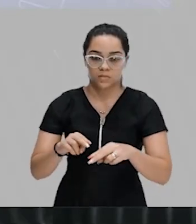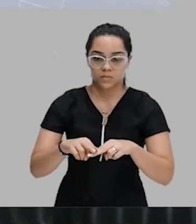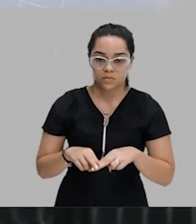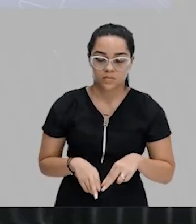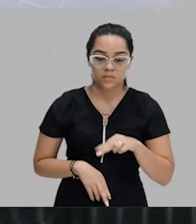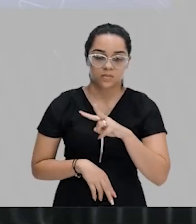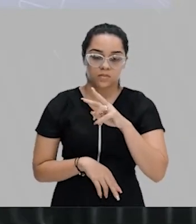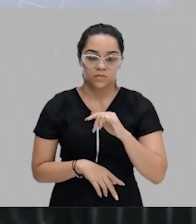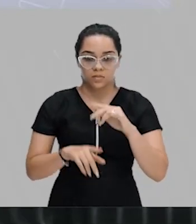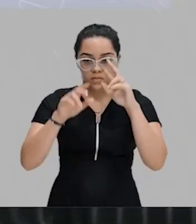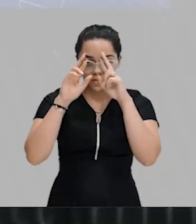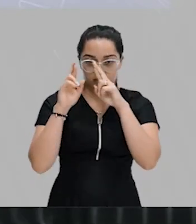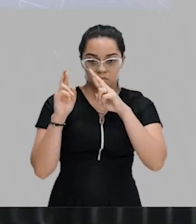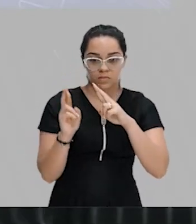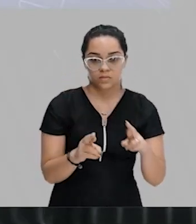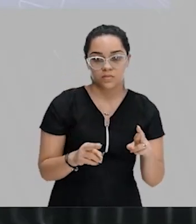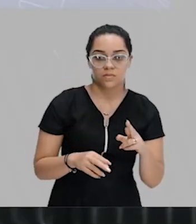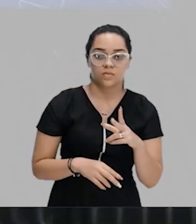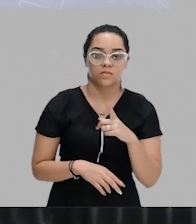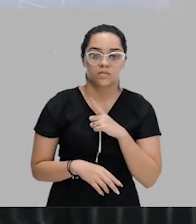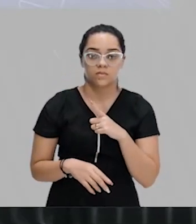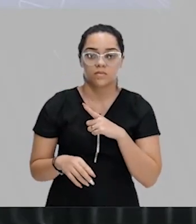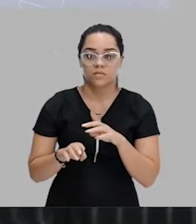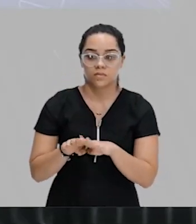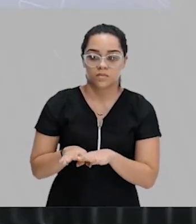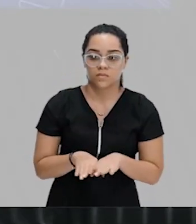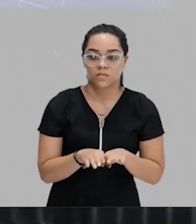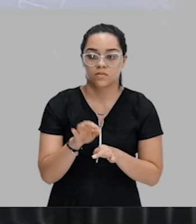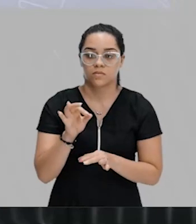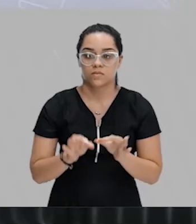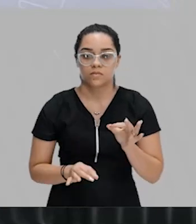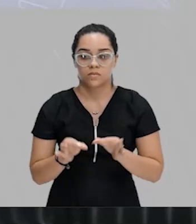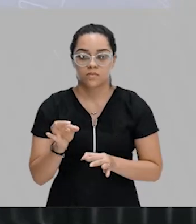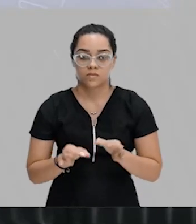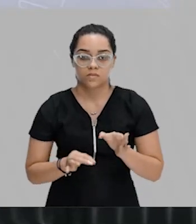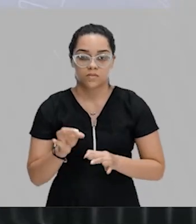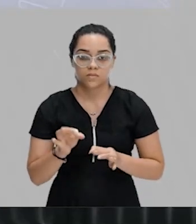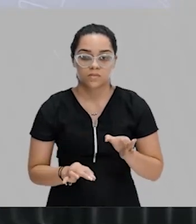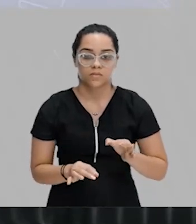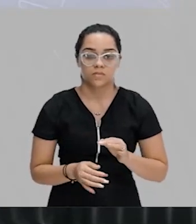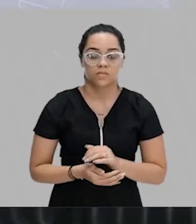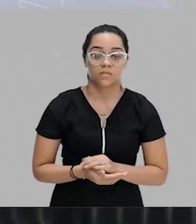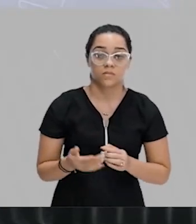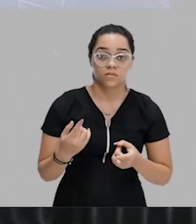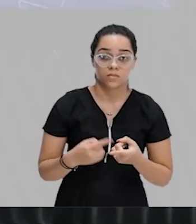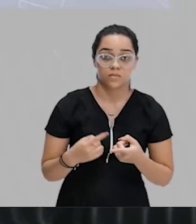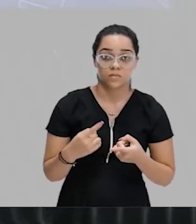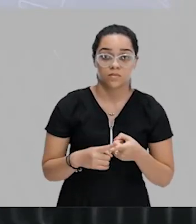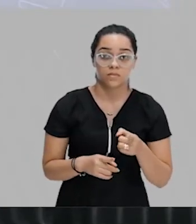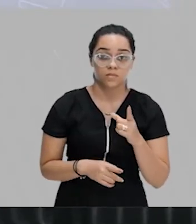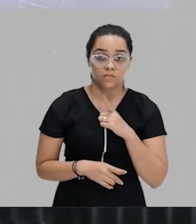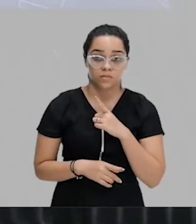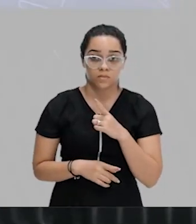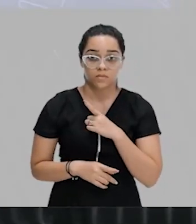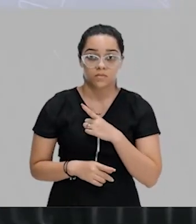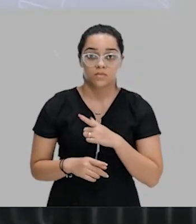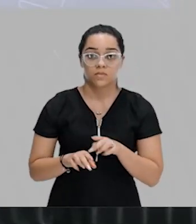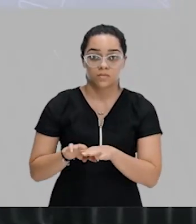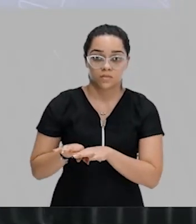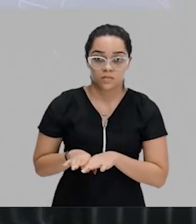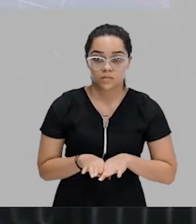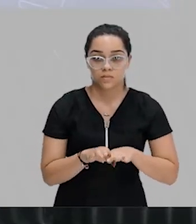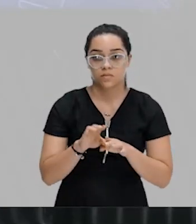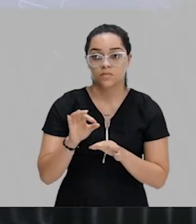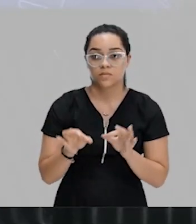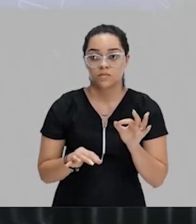nós iremos respeitar a igualdade jurídica. Porque existe a igualdade jurídica